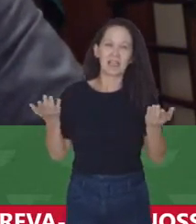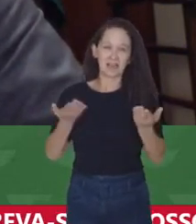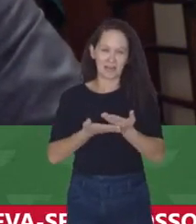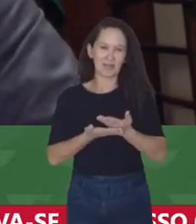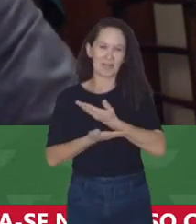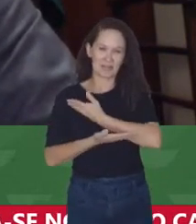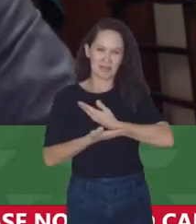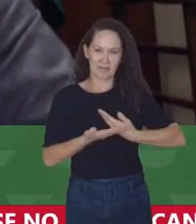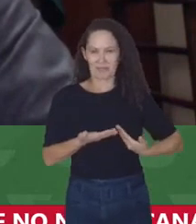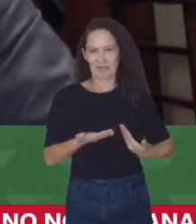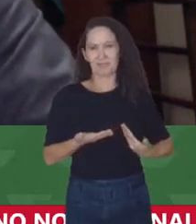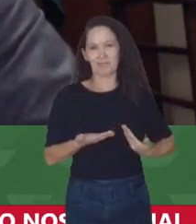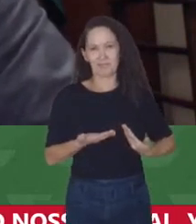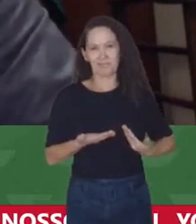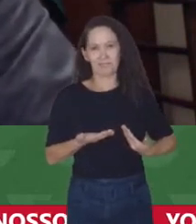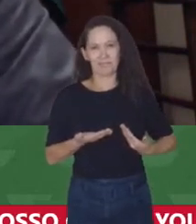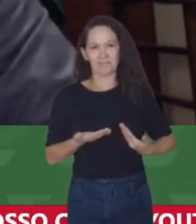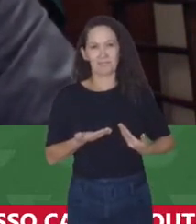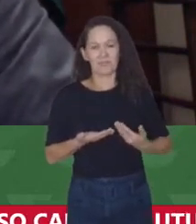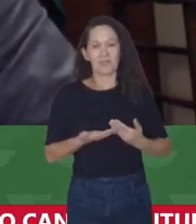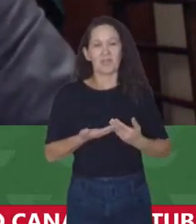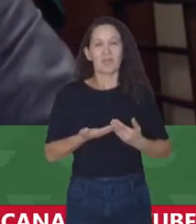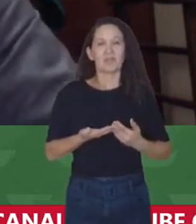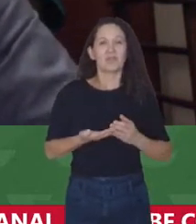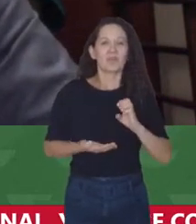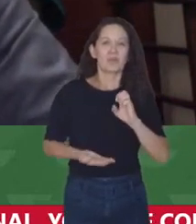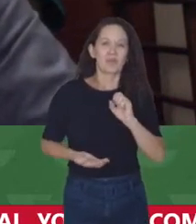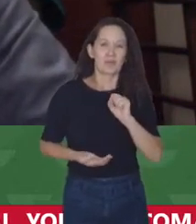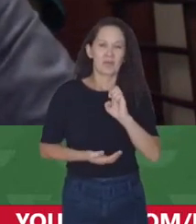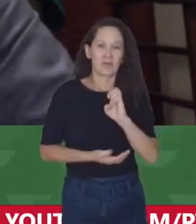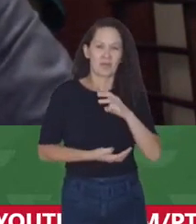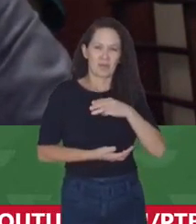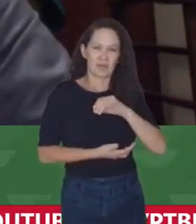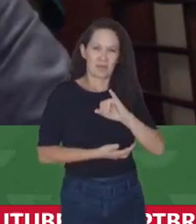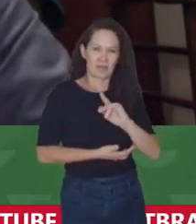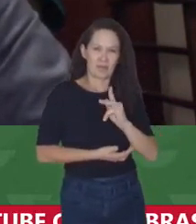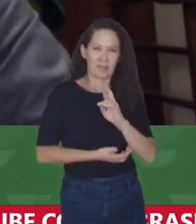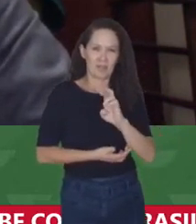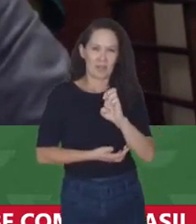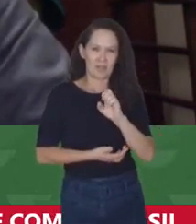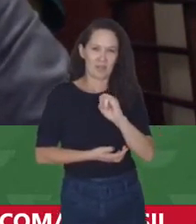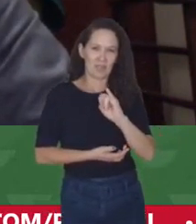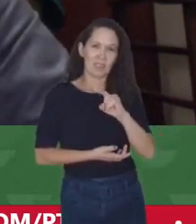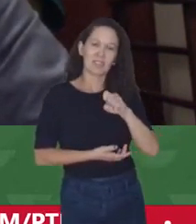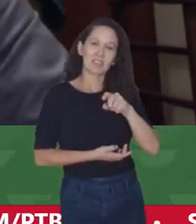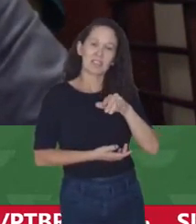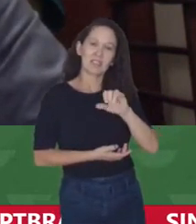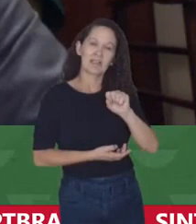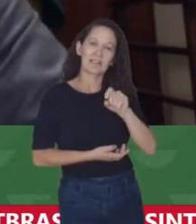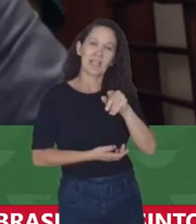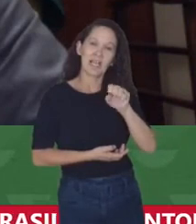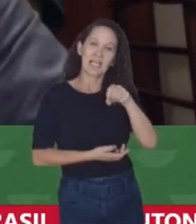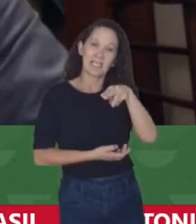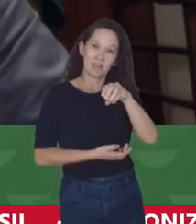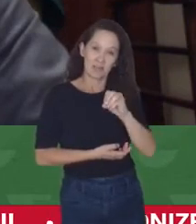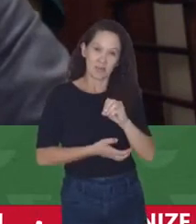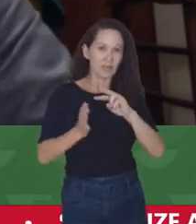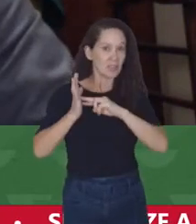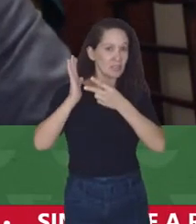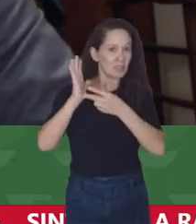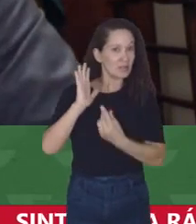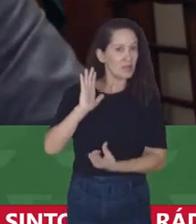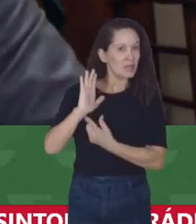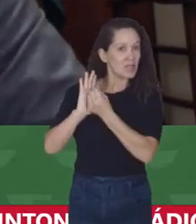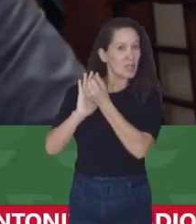poderia dizer, de um semipresidencialismo, onde o orçamento ele está